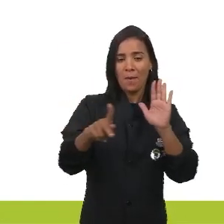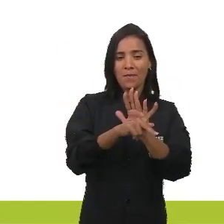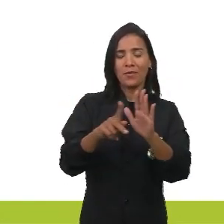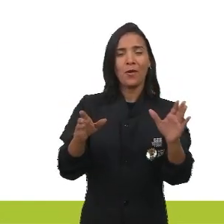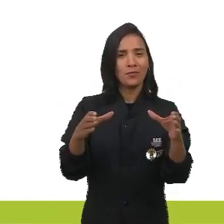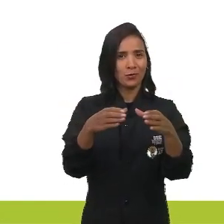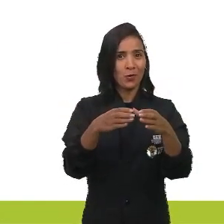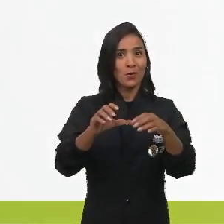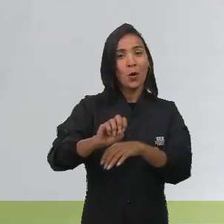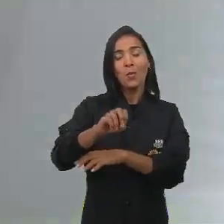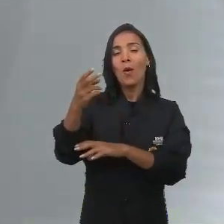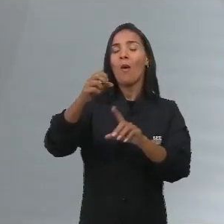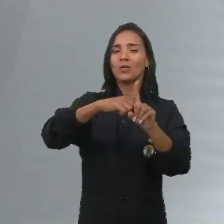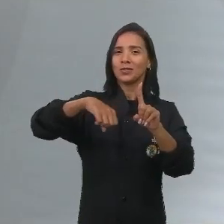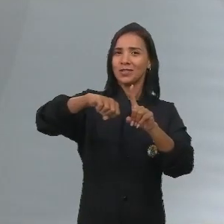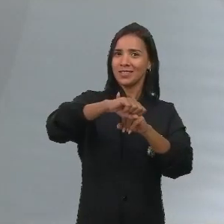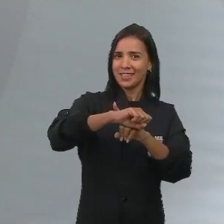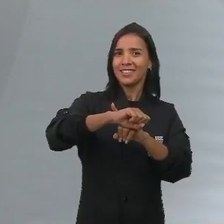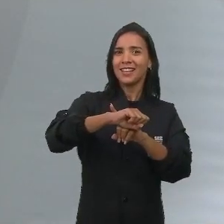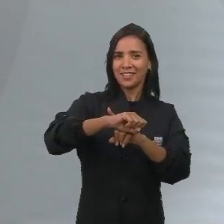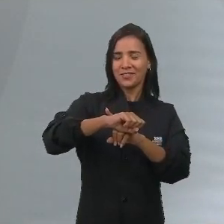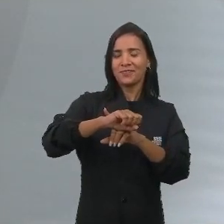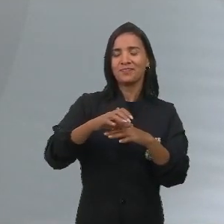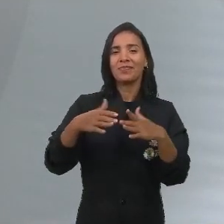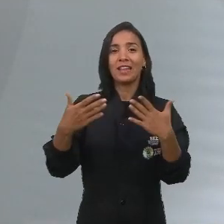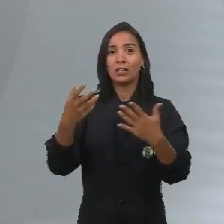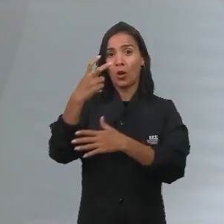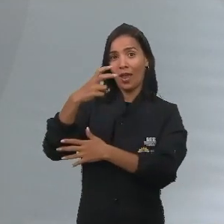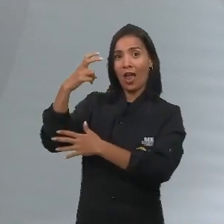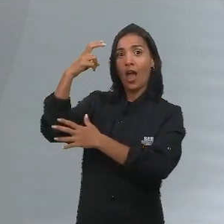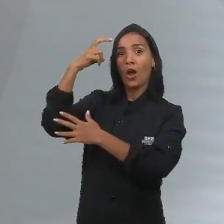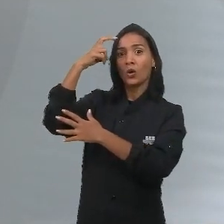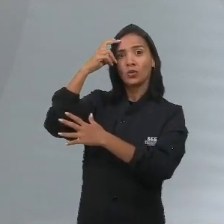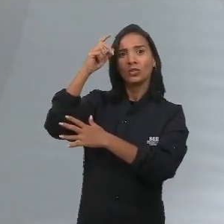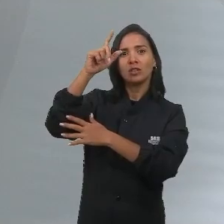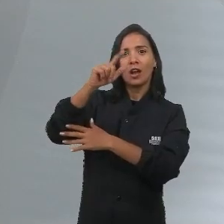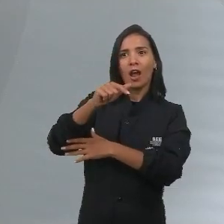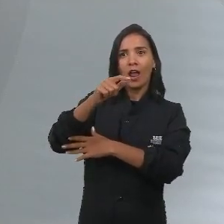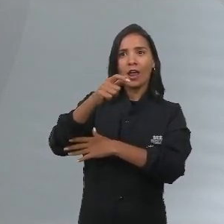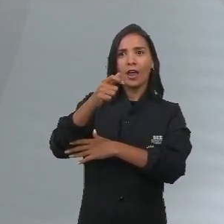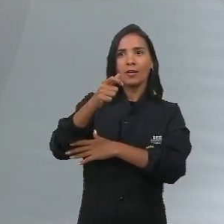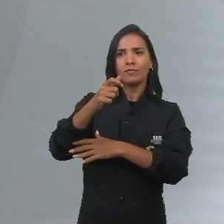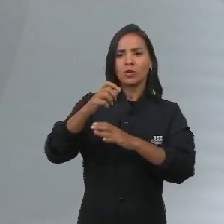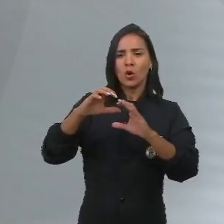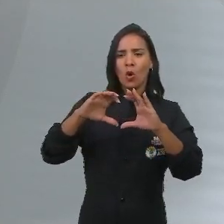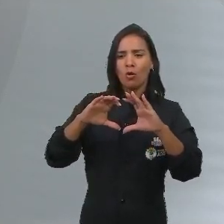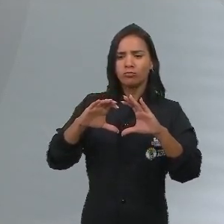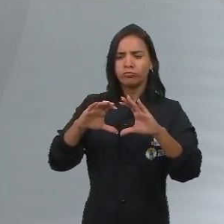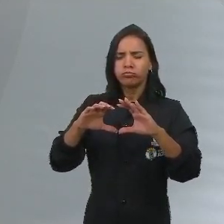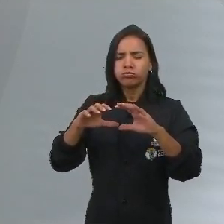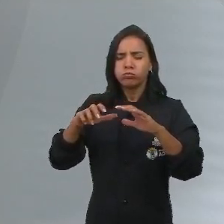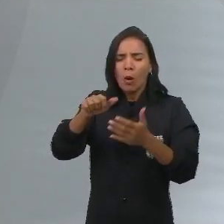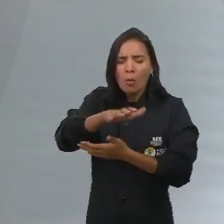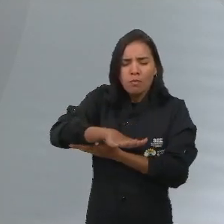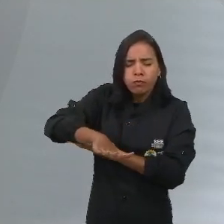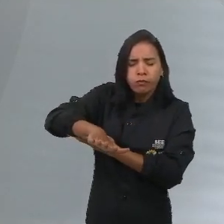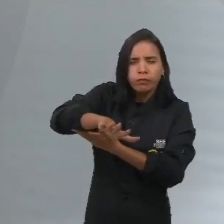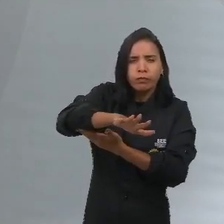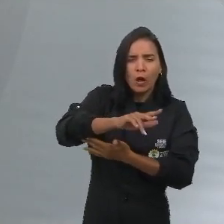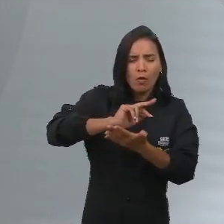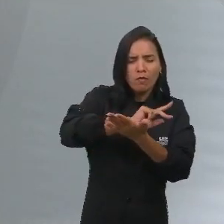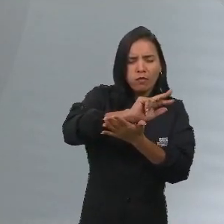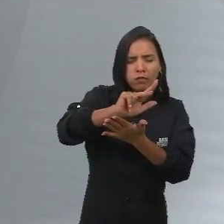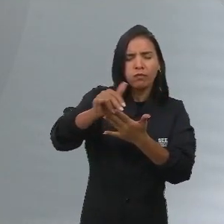possui então a cultura vai ser esse arcabouo de informações eh de crenças de